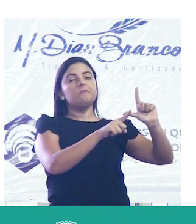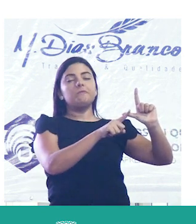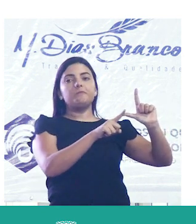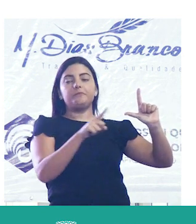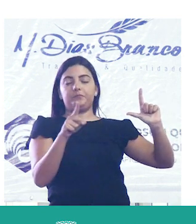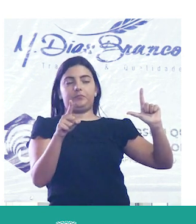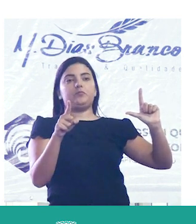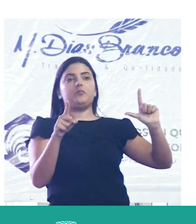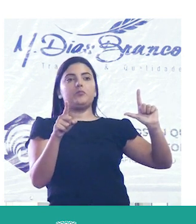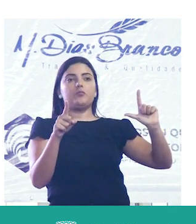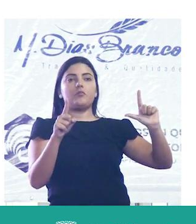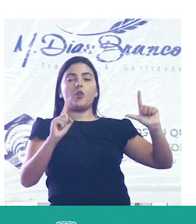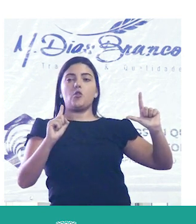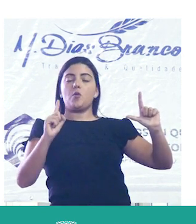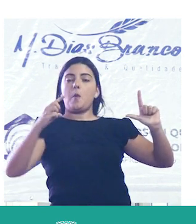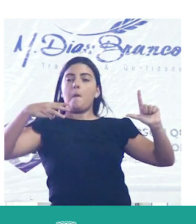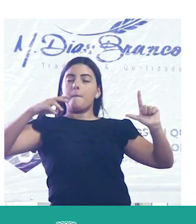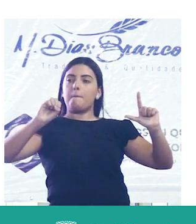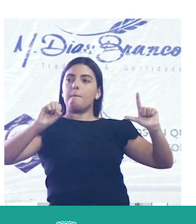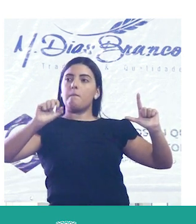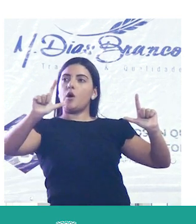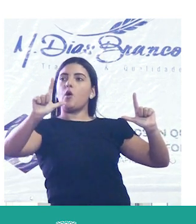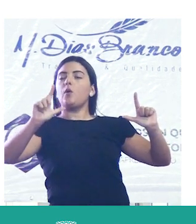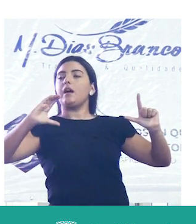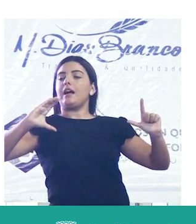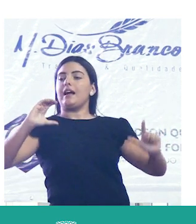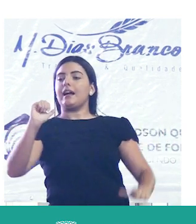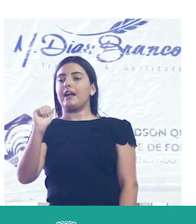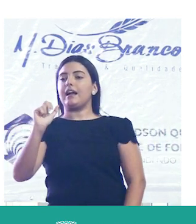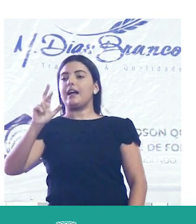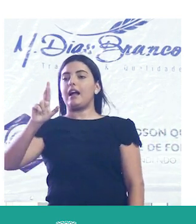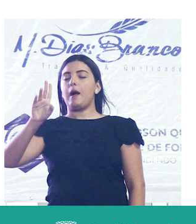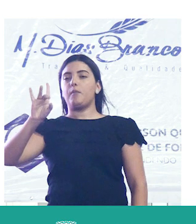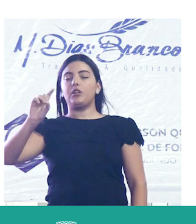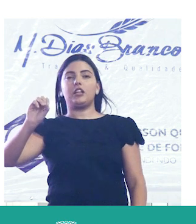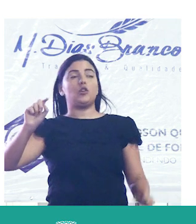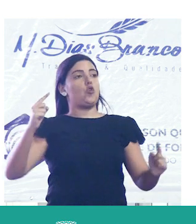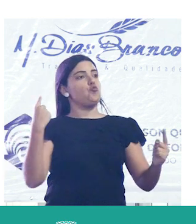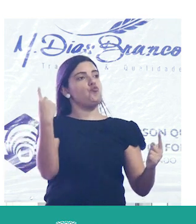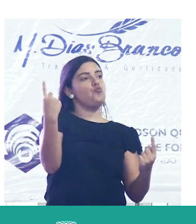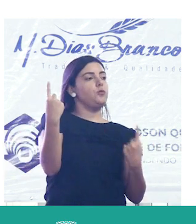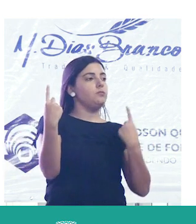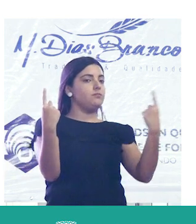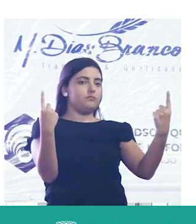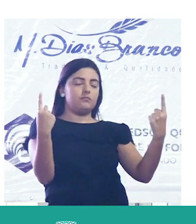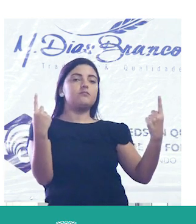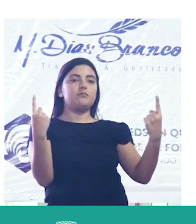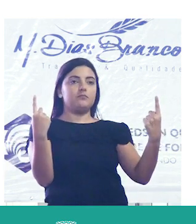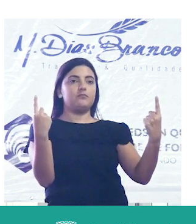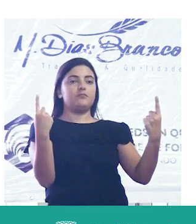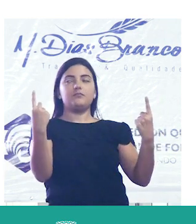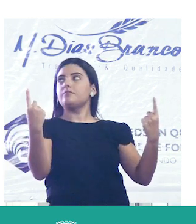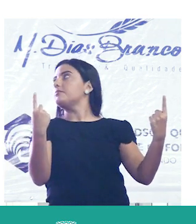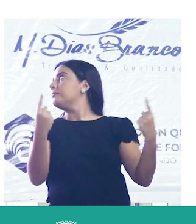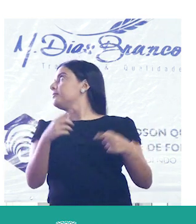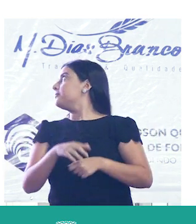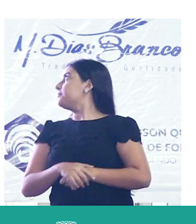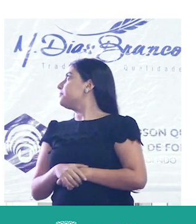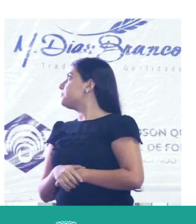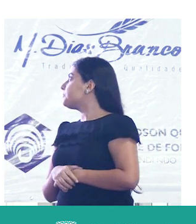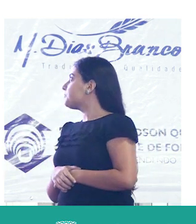produz 1 mol do carbonato de chumbo. A proporção é 1 para 1. 1 mol para 1